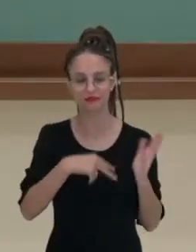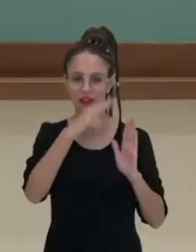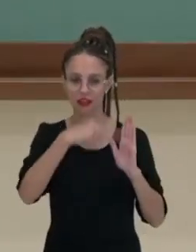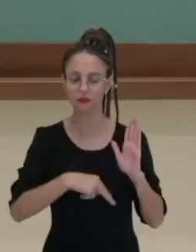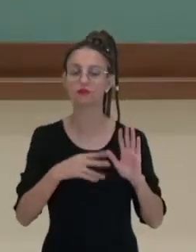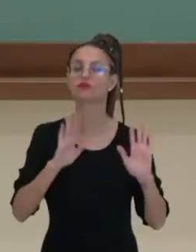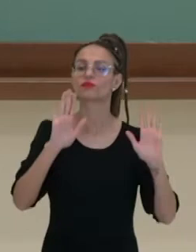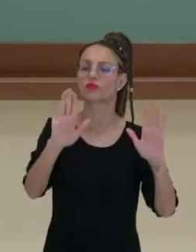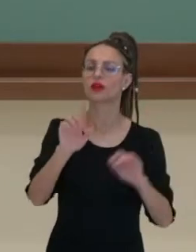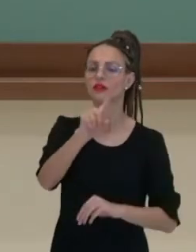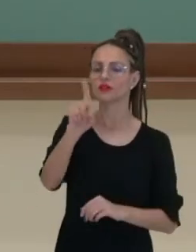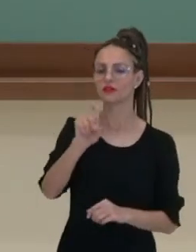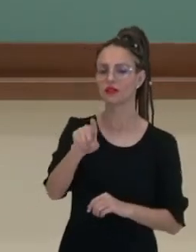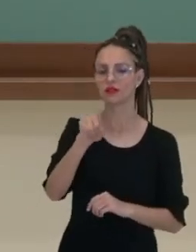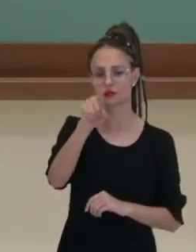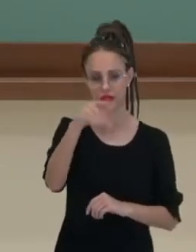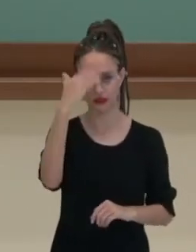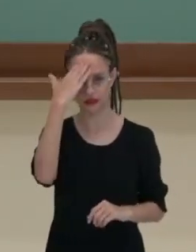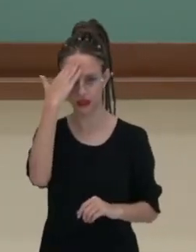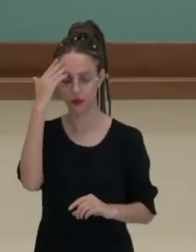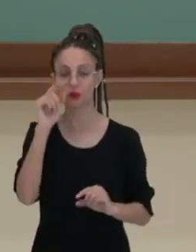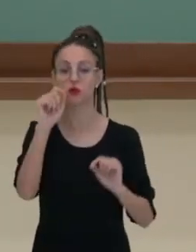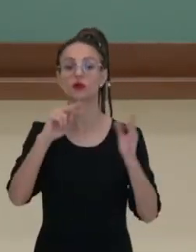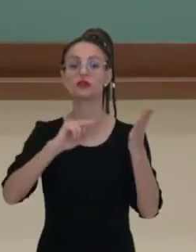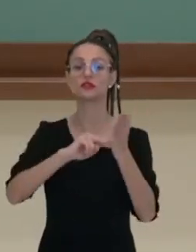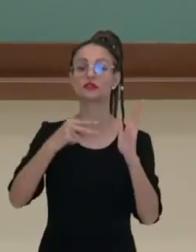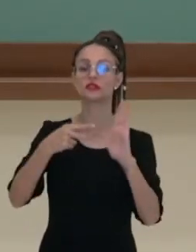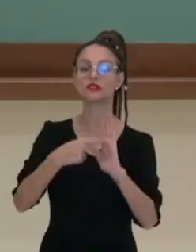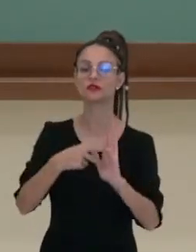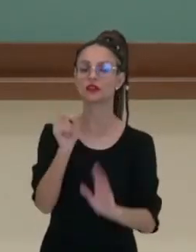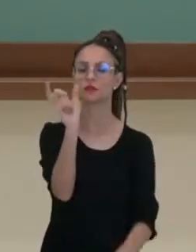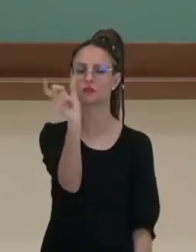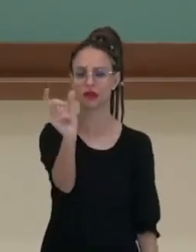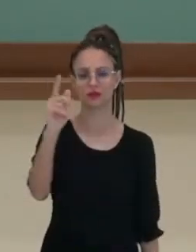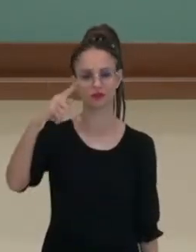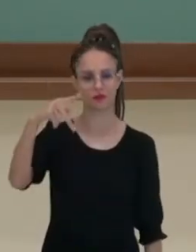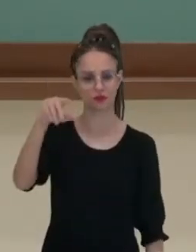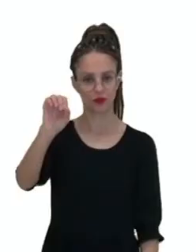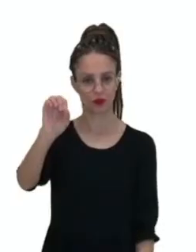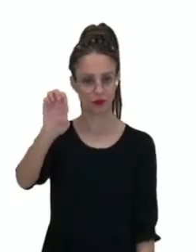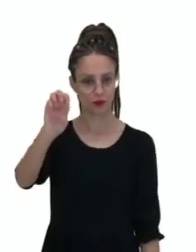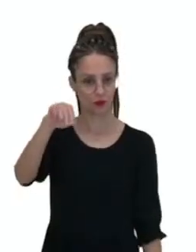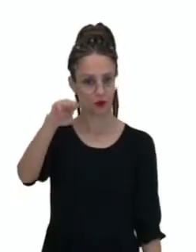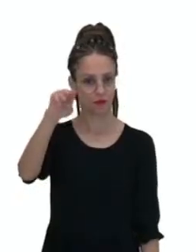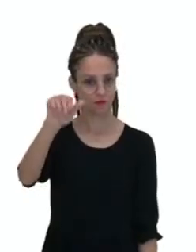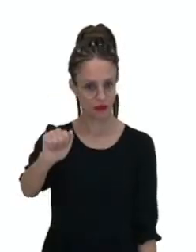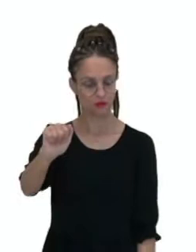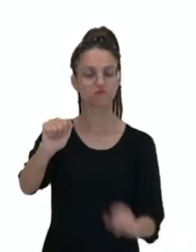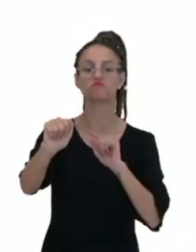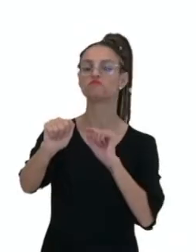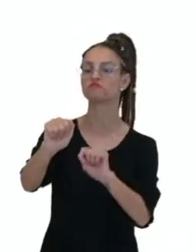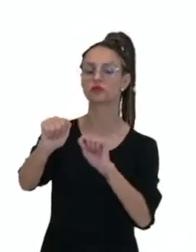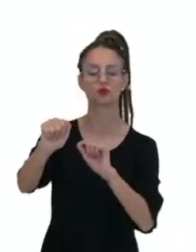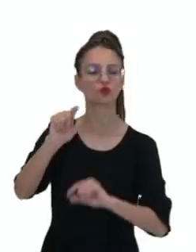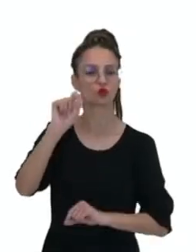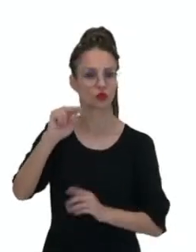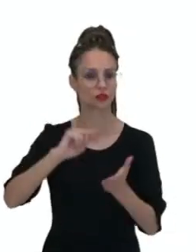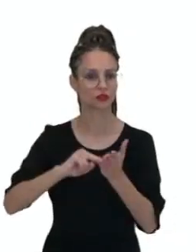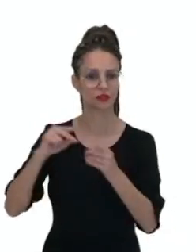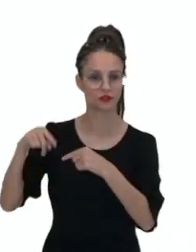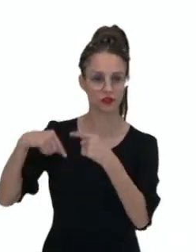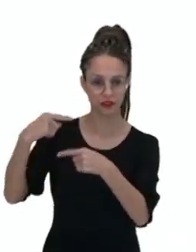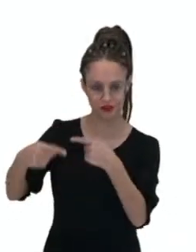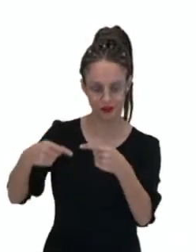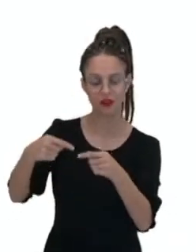Mas será que você sabe o que significa a palavra poema? Então, a palavra poema deriva do verbo